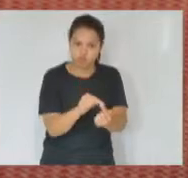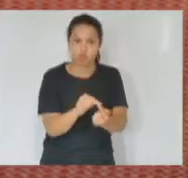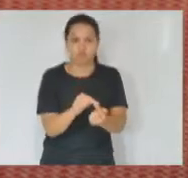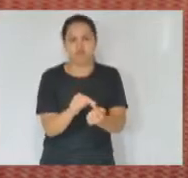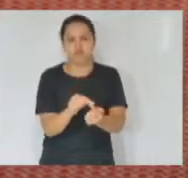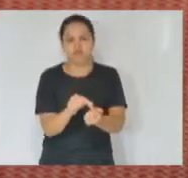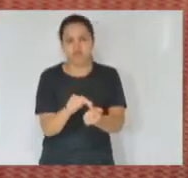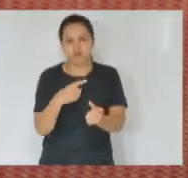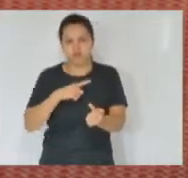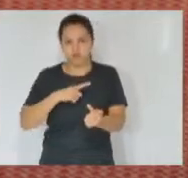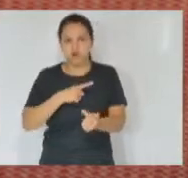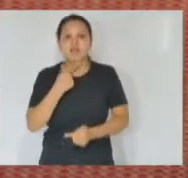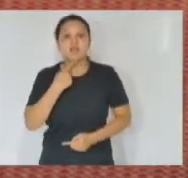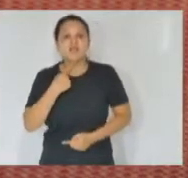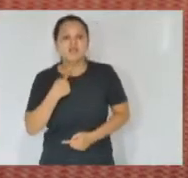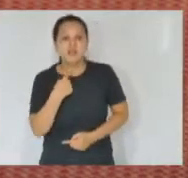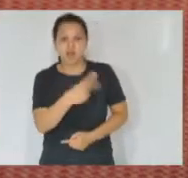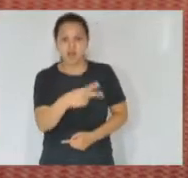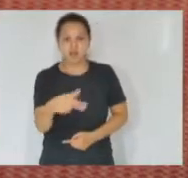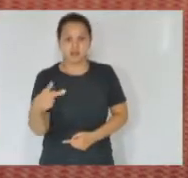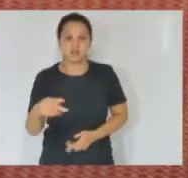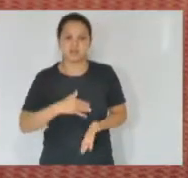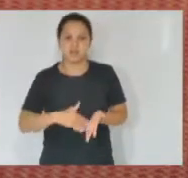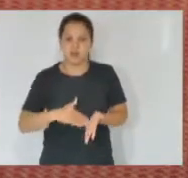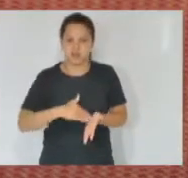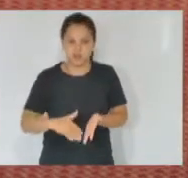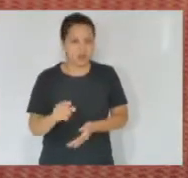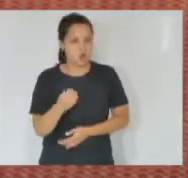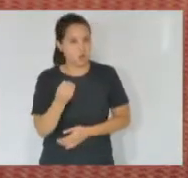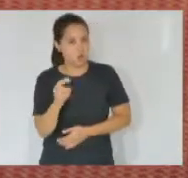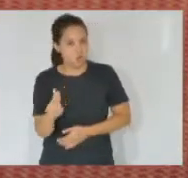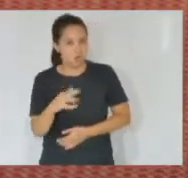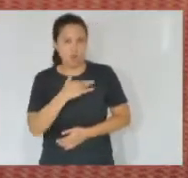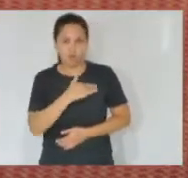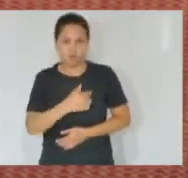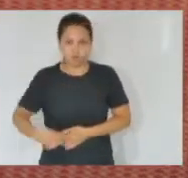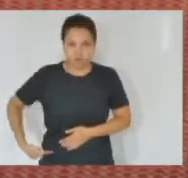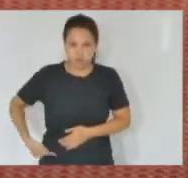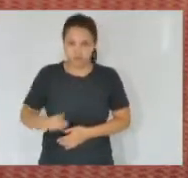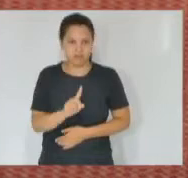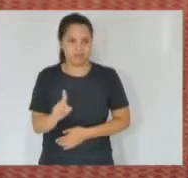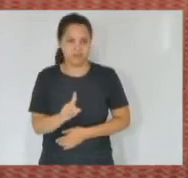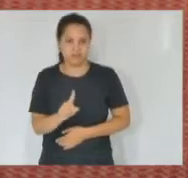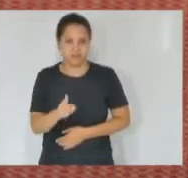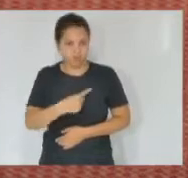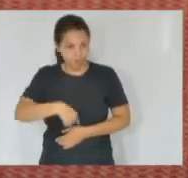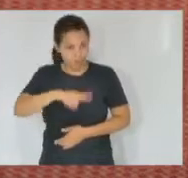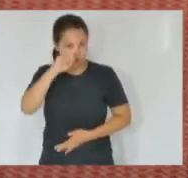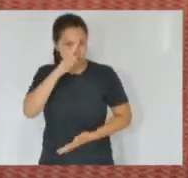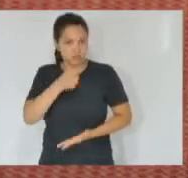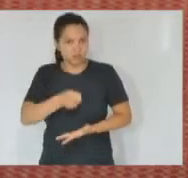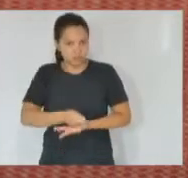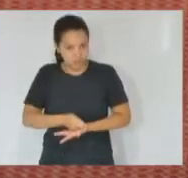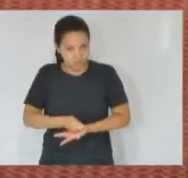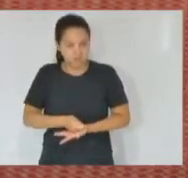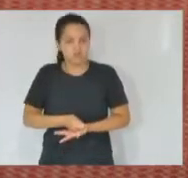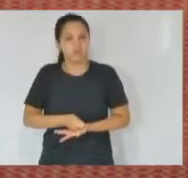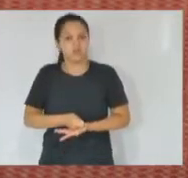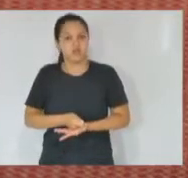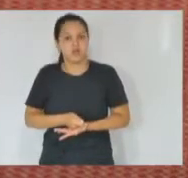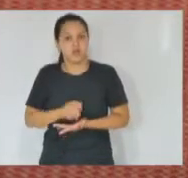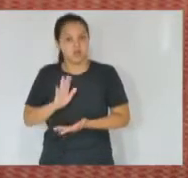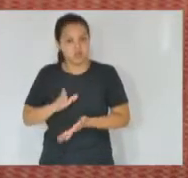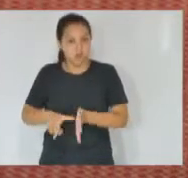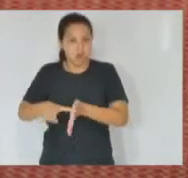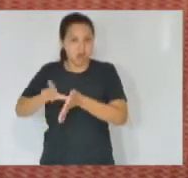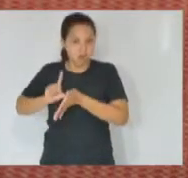da vontade do secretário ou do governador. Aquilo que nós decidimos, levando em conta, e já concluindo,